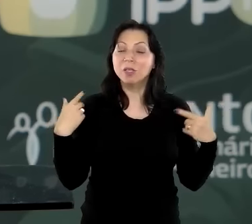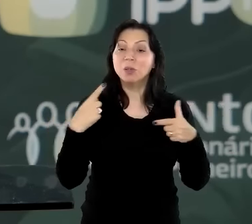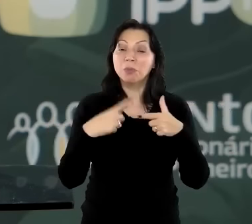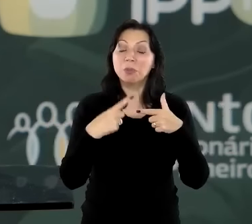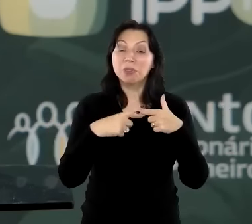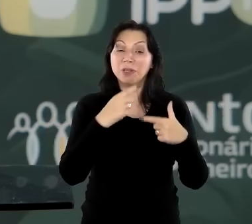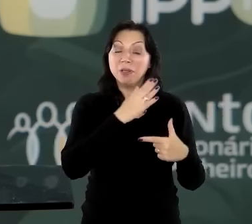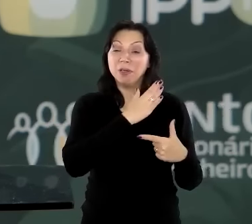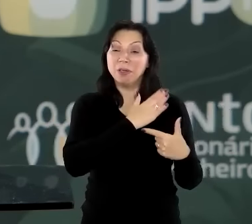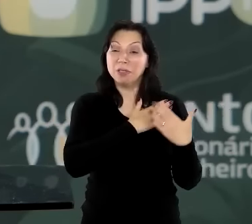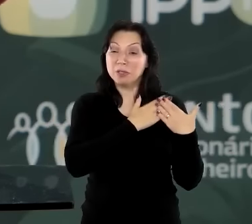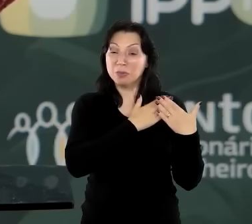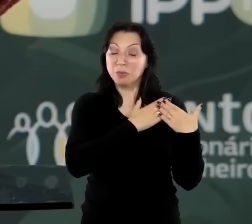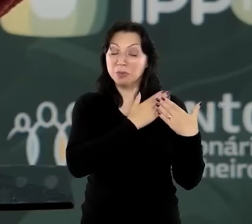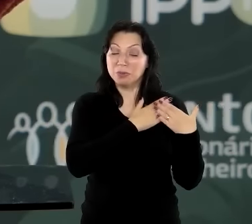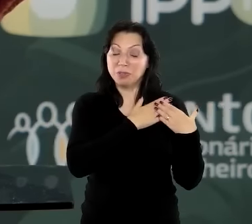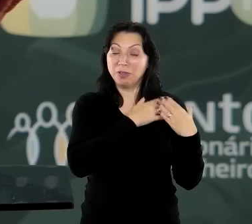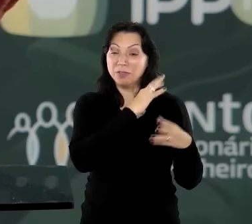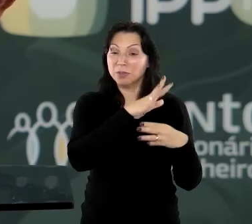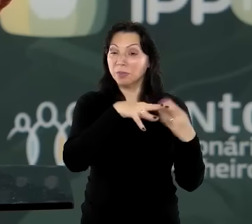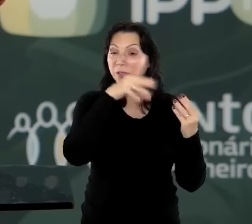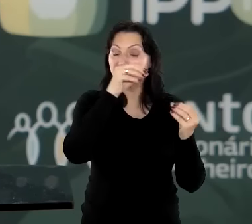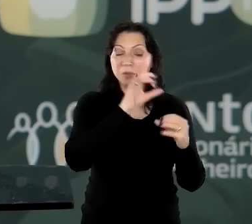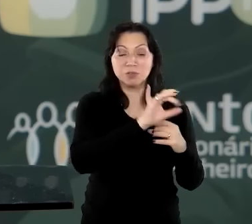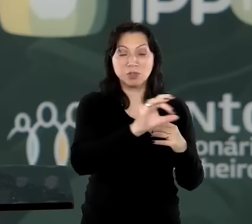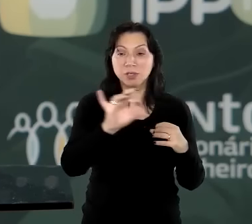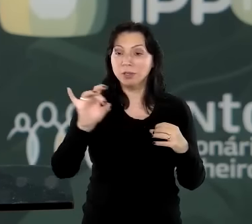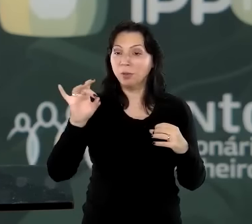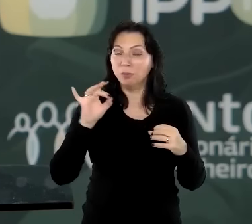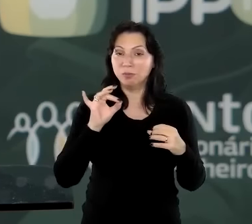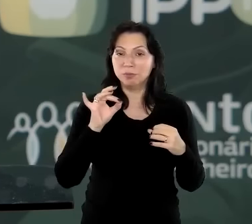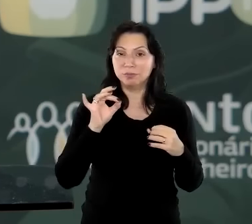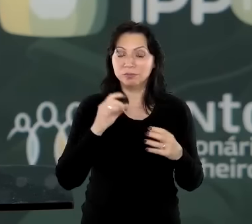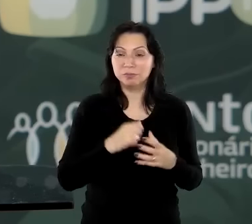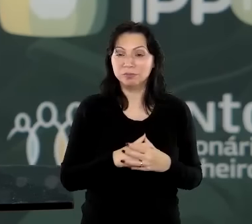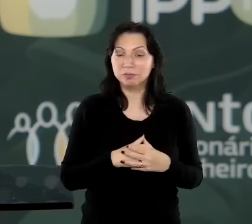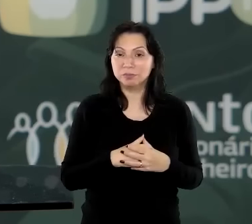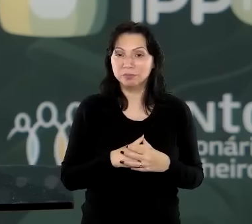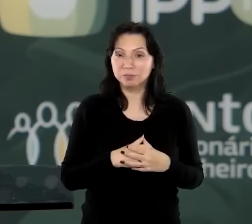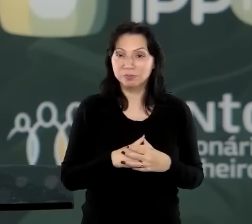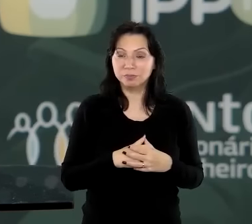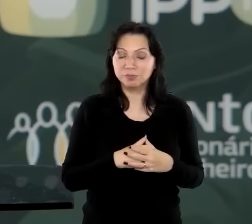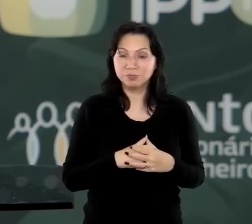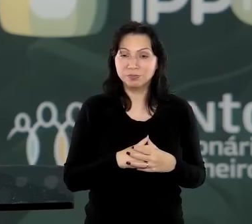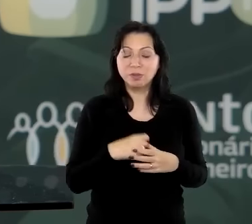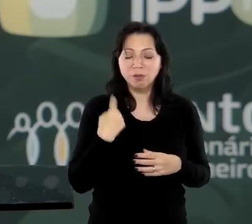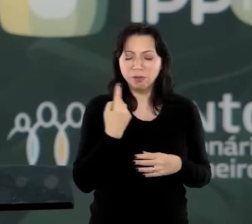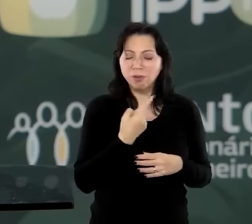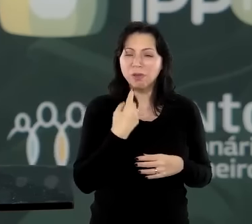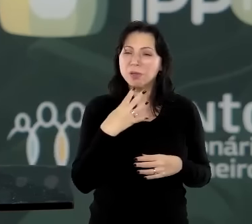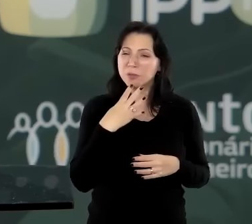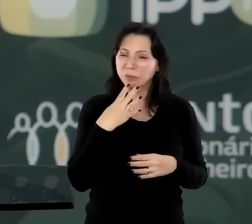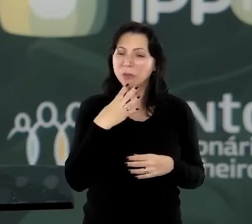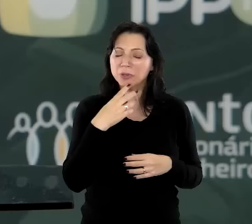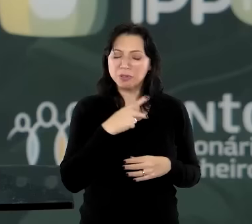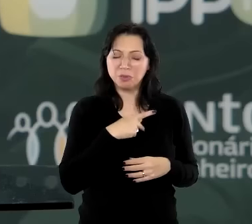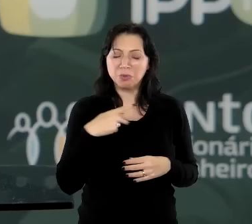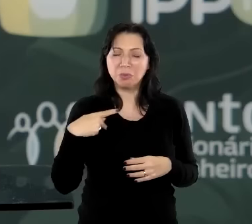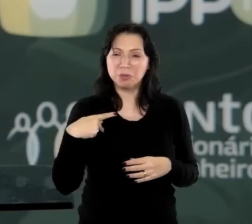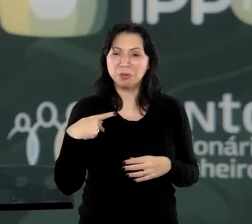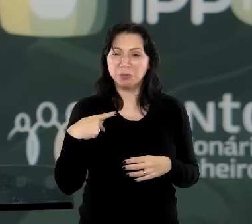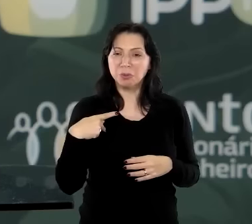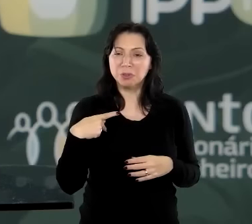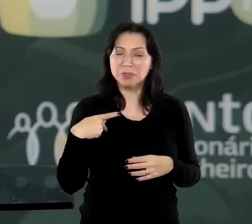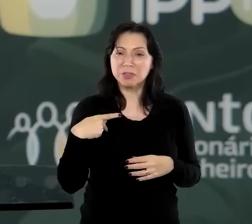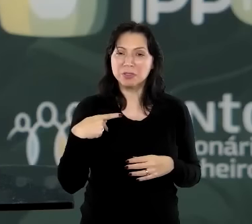não aproveita a vós outros. Você e eu conhecemos, pastor Ival conhece, tantos colegas,